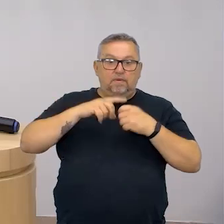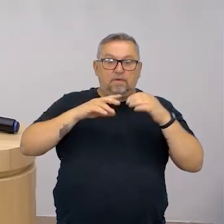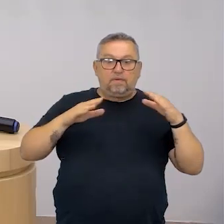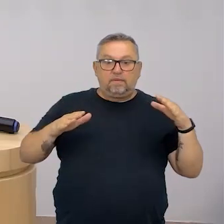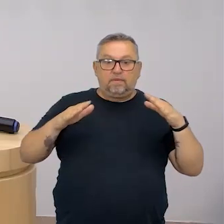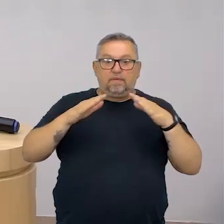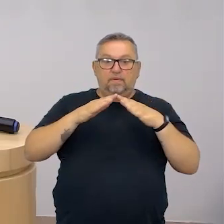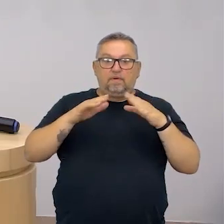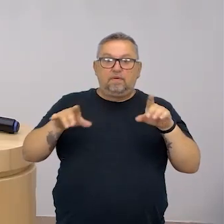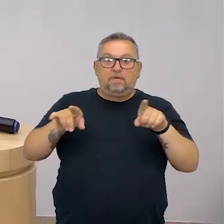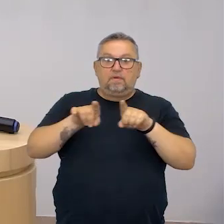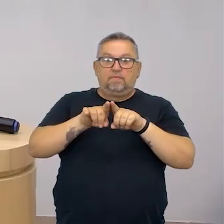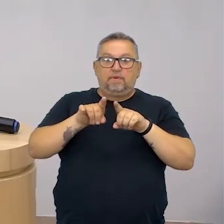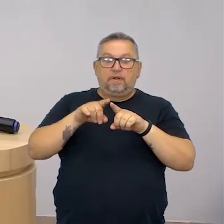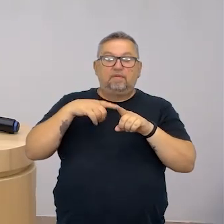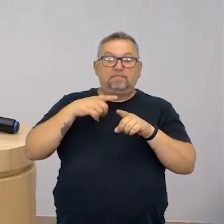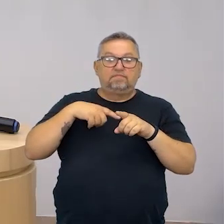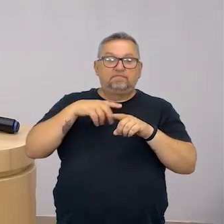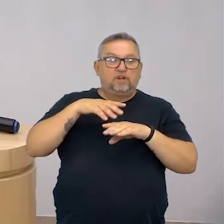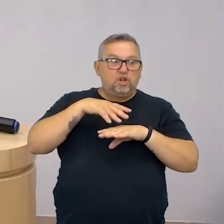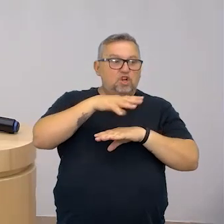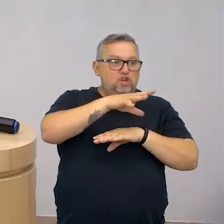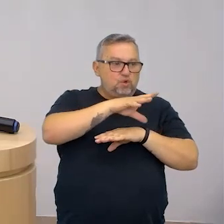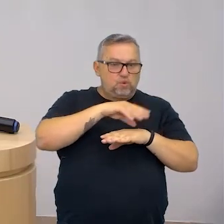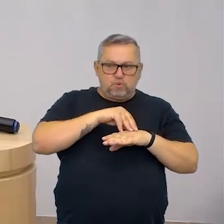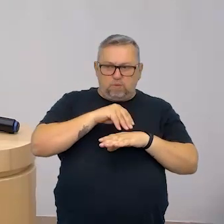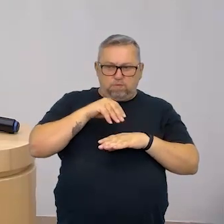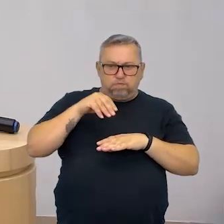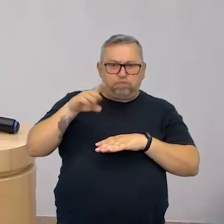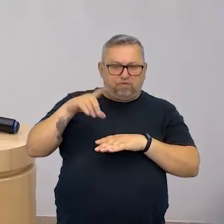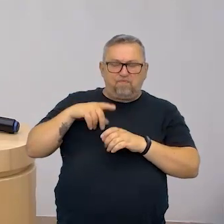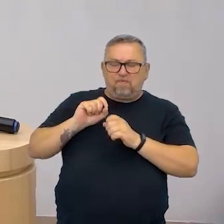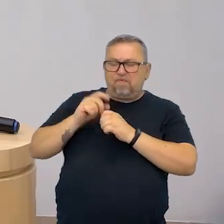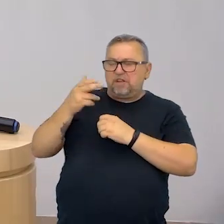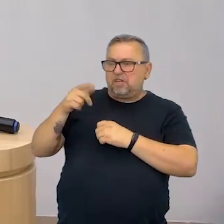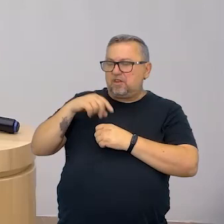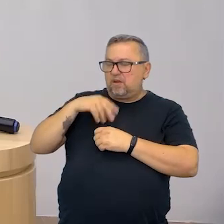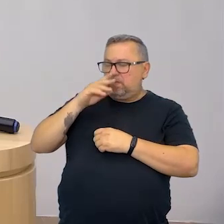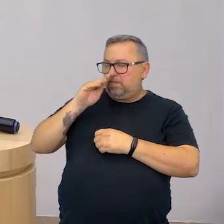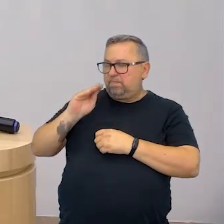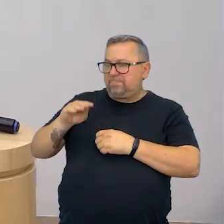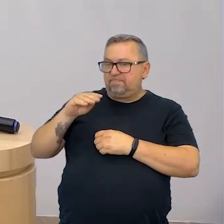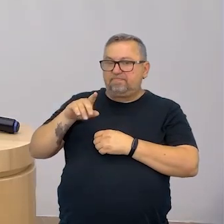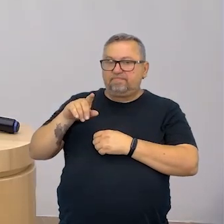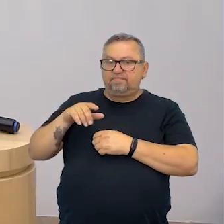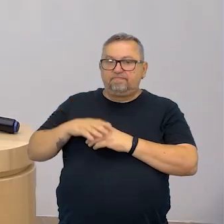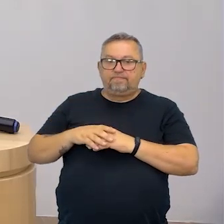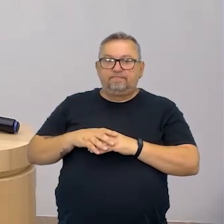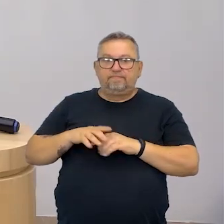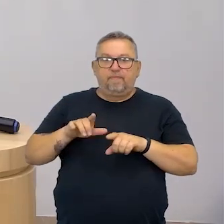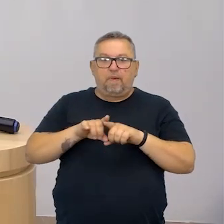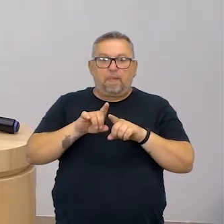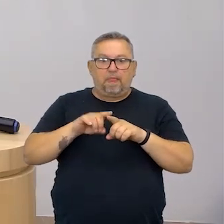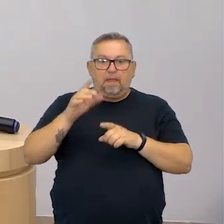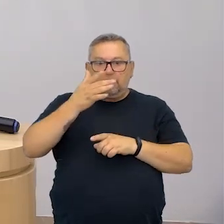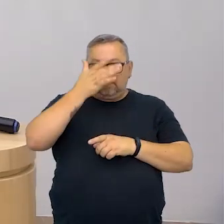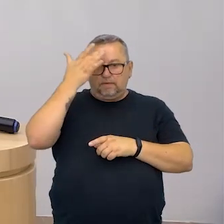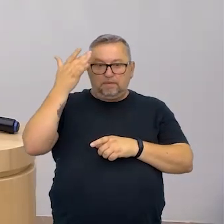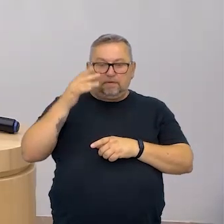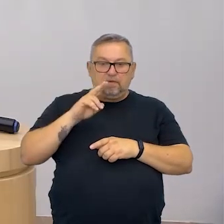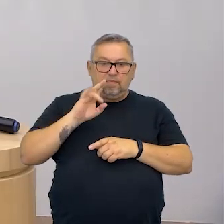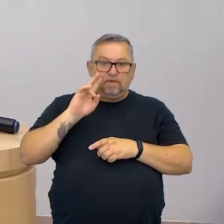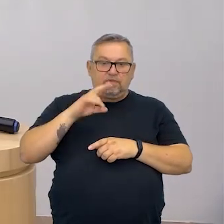lar, ela vai replicar tudo isso que ela sofreu também de uma outra forma, e os seus conterrâneos, eles também